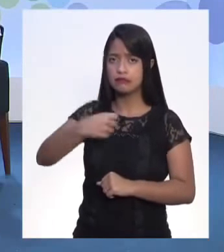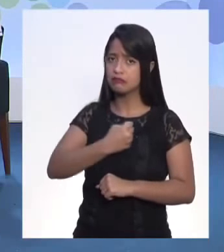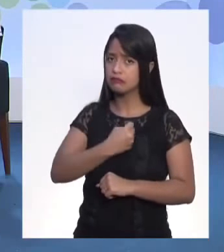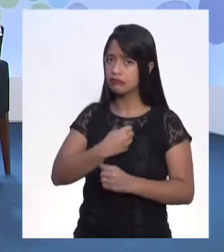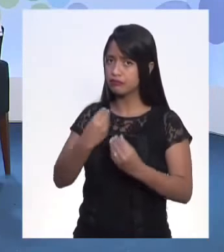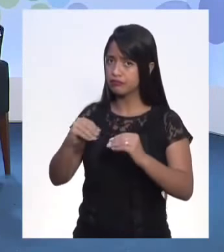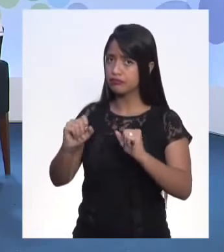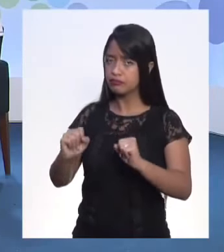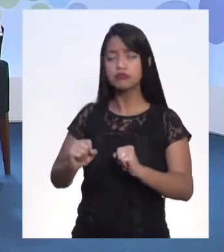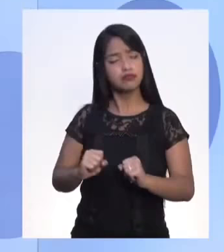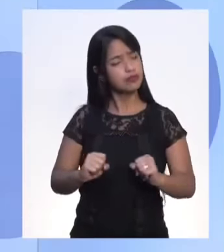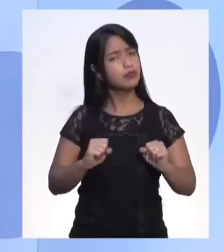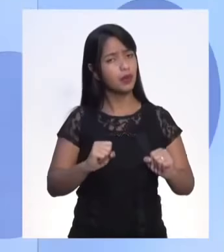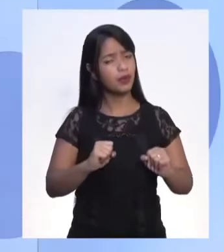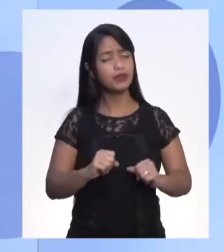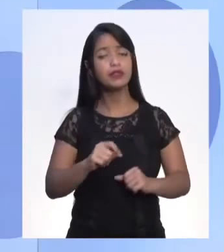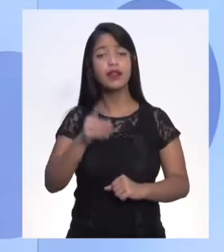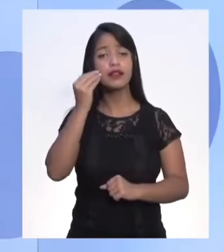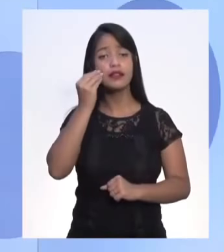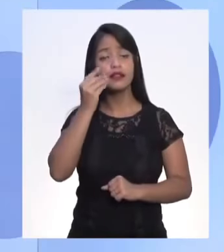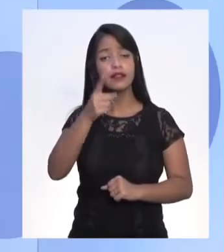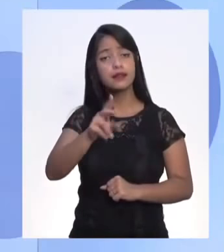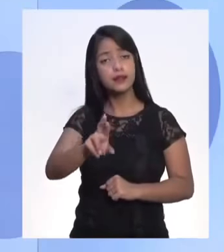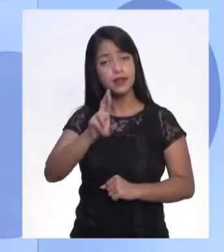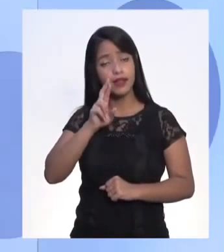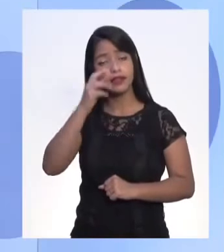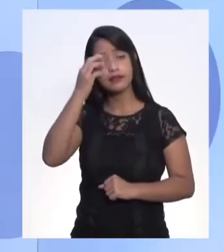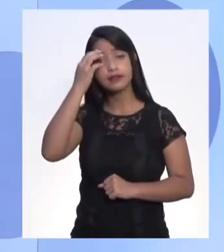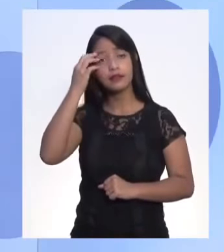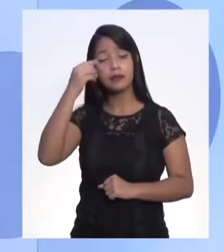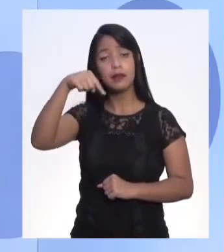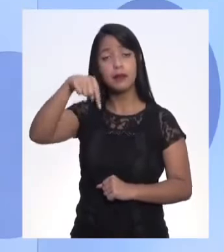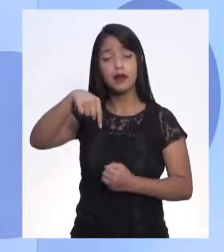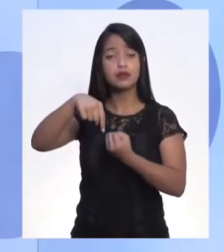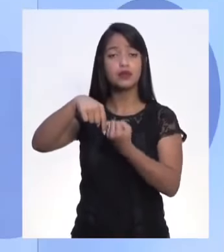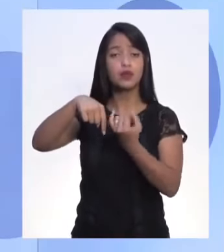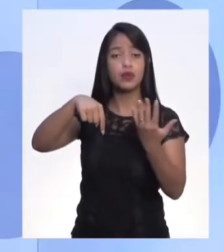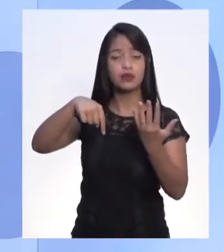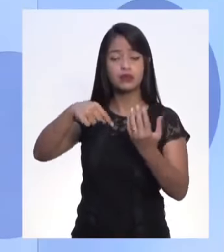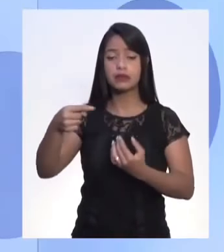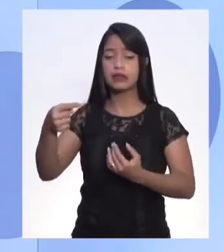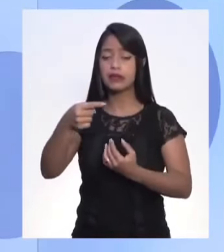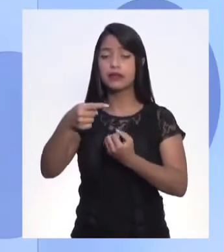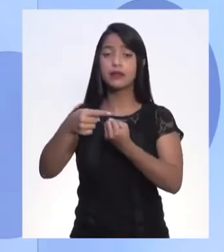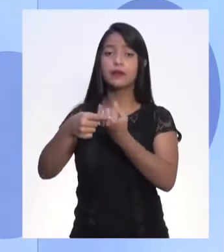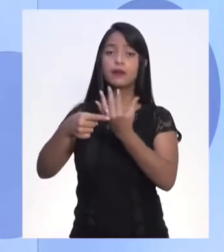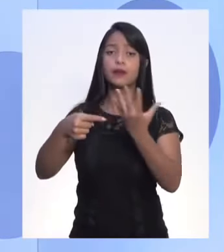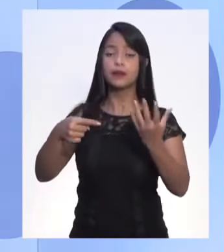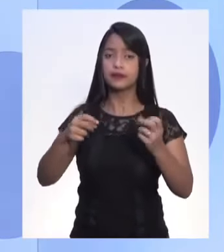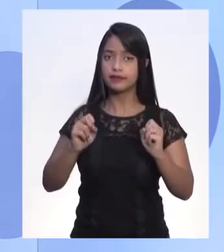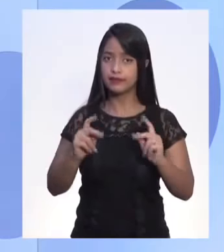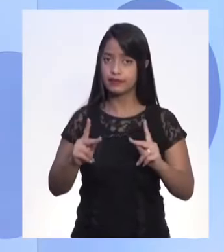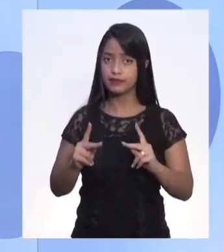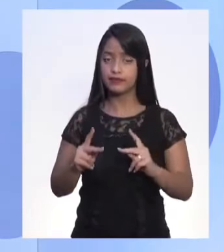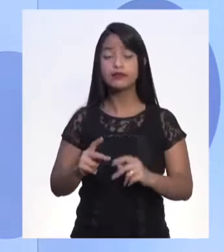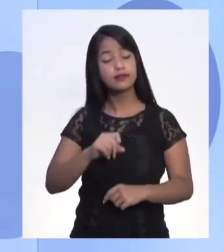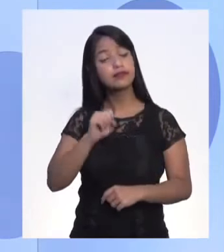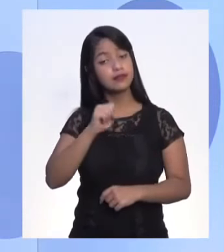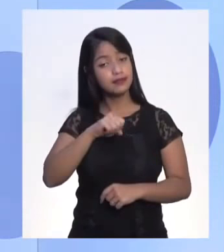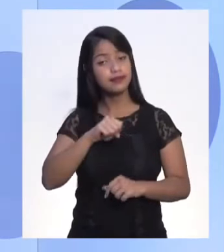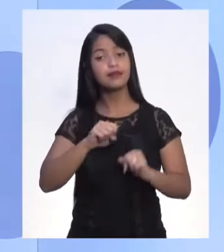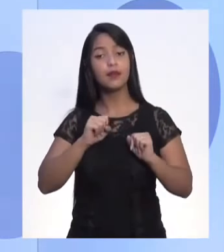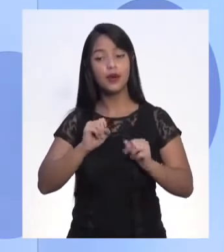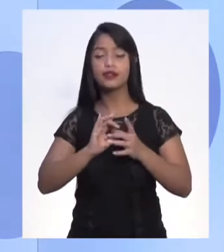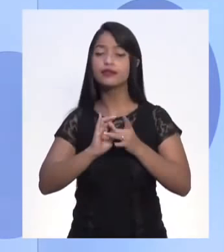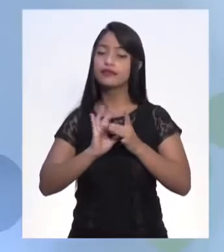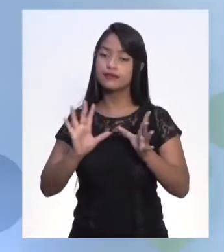sem problemas tentar um colocar se vocês conseguirem a quantidade de setas para baixo e no caso aí para a esquerda e legal que a quantidade não Maxim